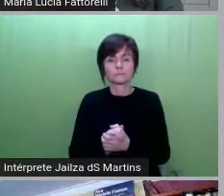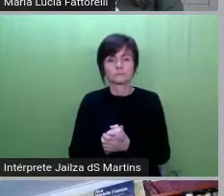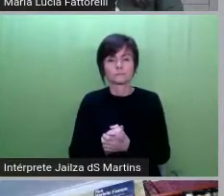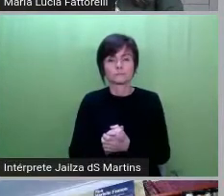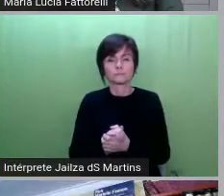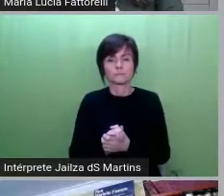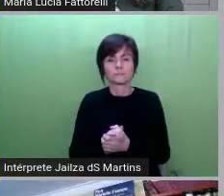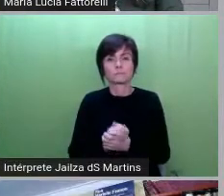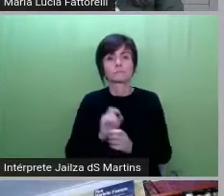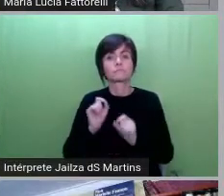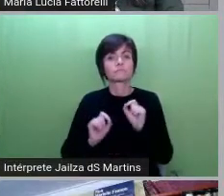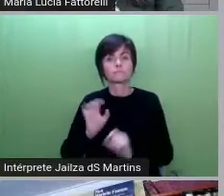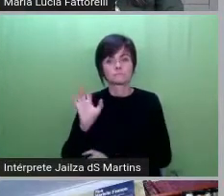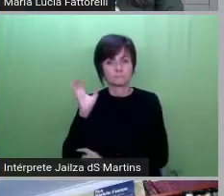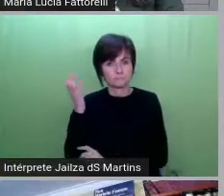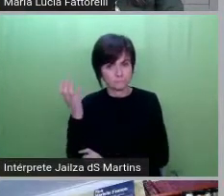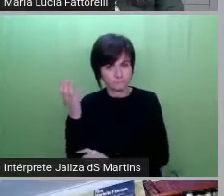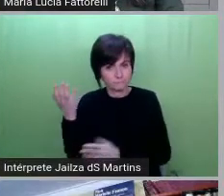com isso,